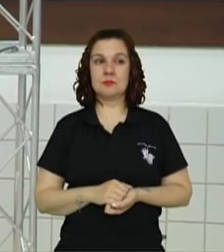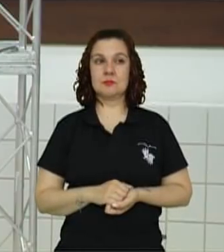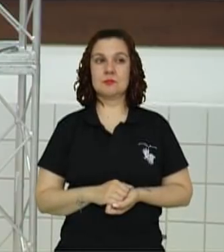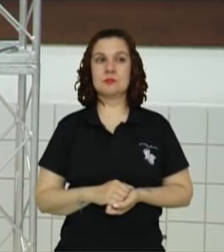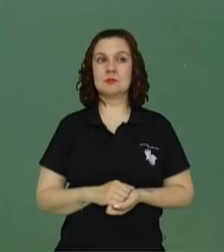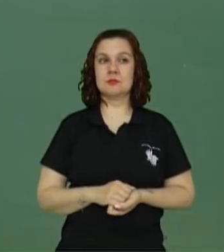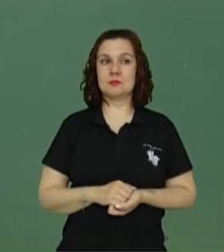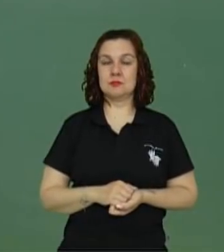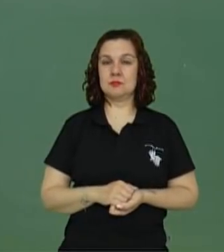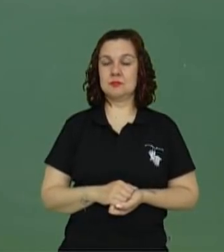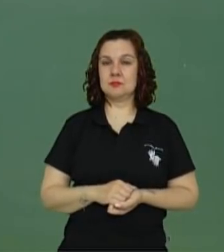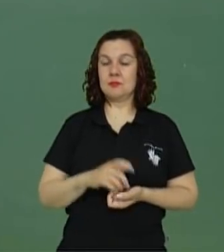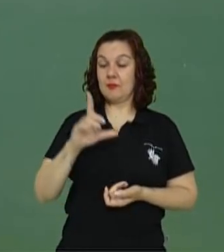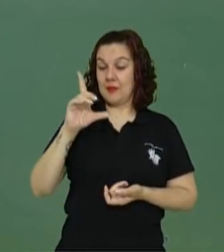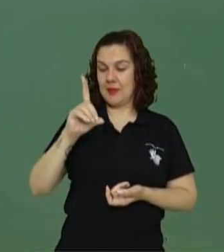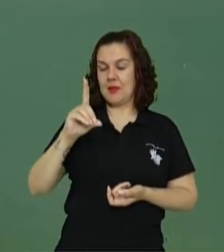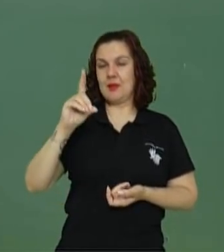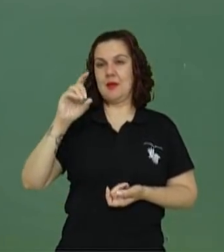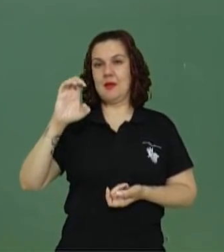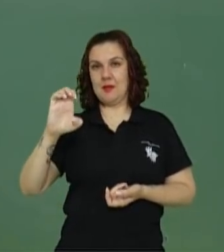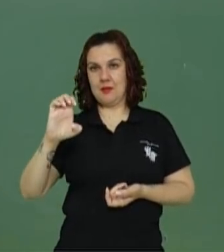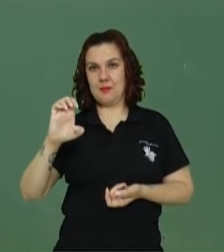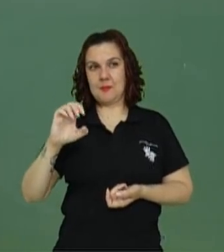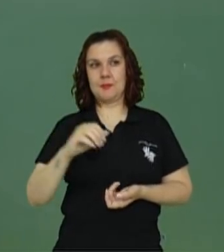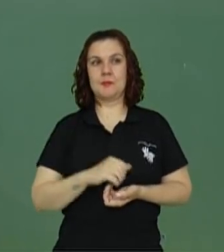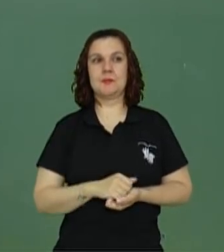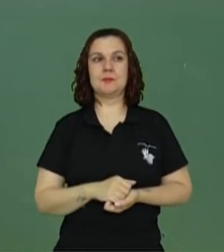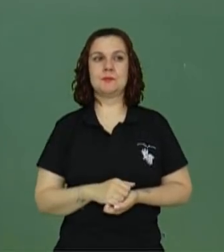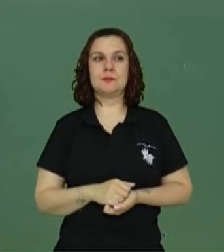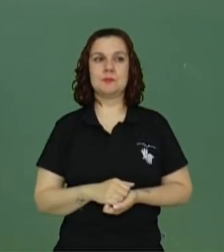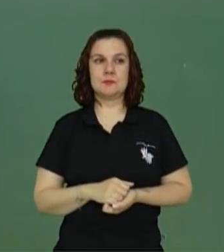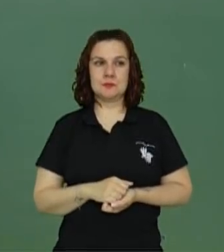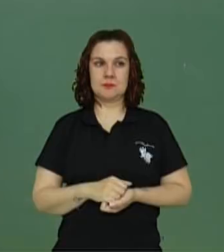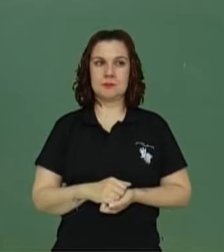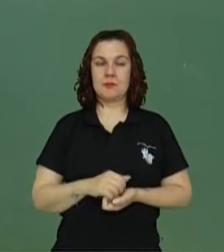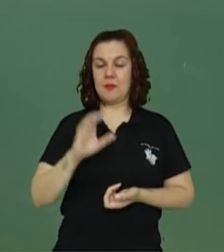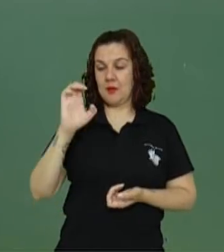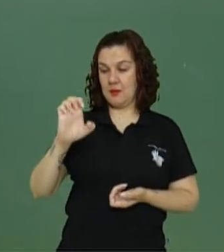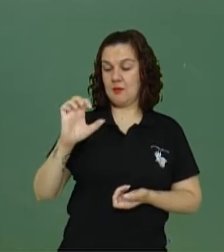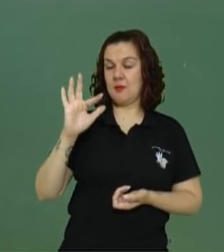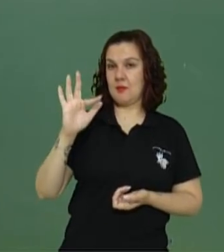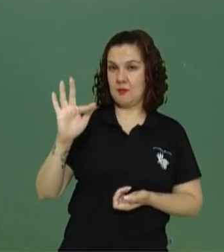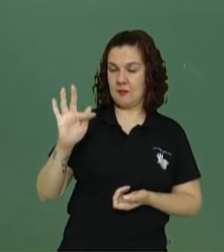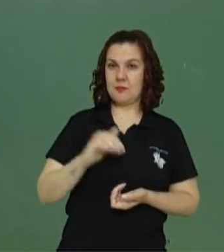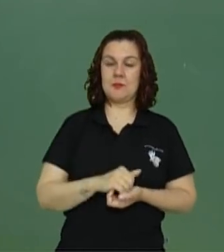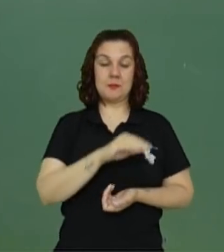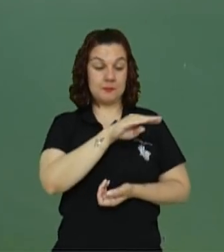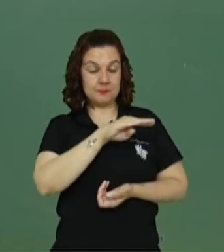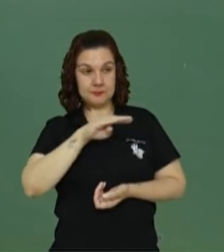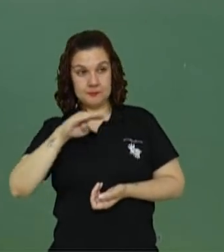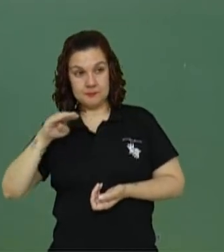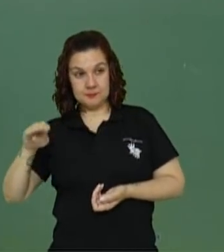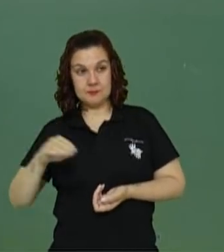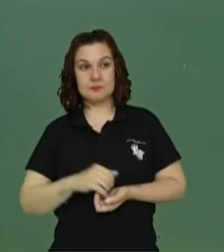assim como D e mais EF